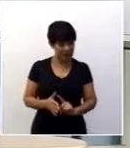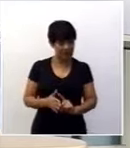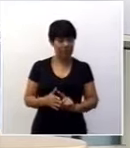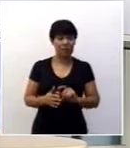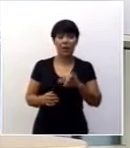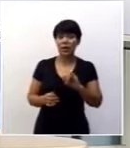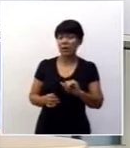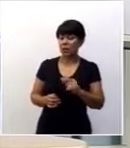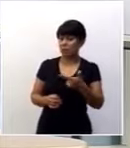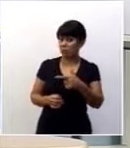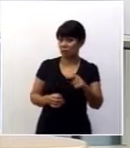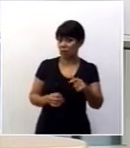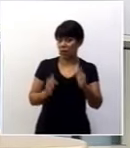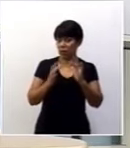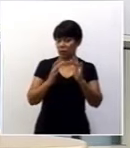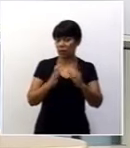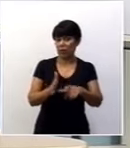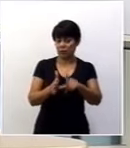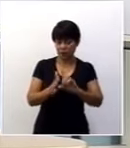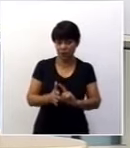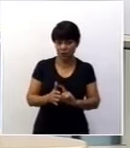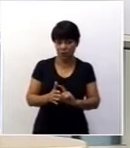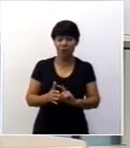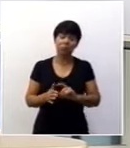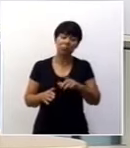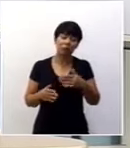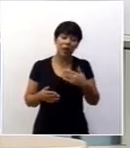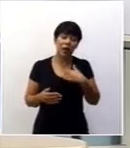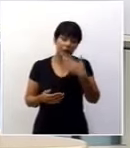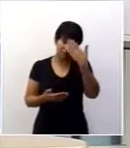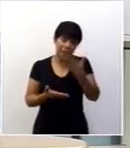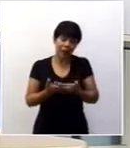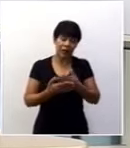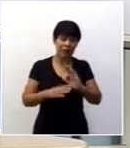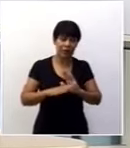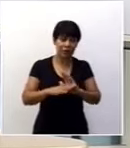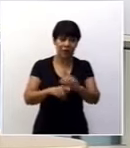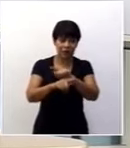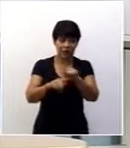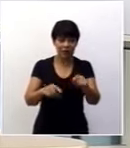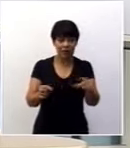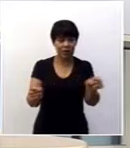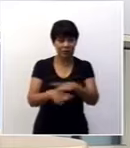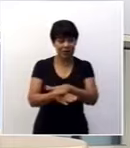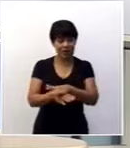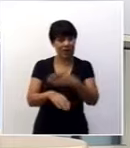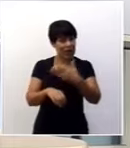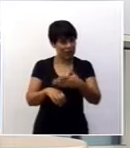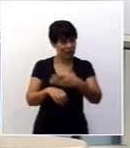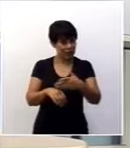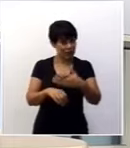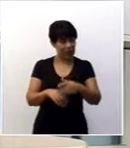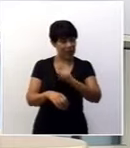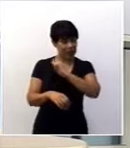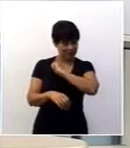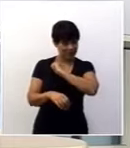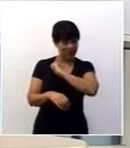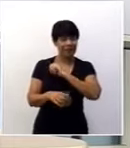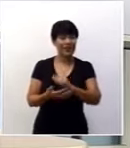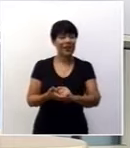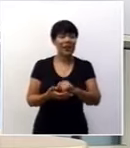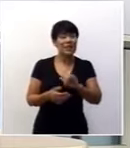não trabalhou, eu acho que eu vou contribuir para vocês fazerem essa atividade do caderno lá dos alunos. E caso